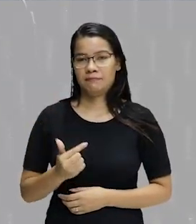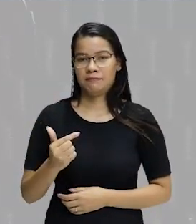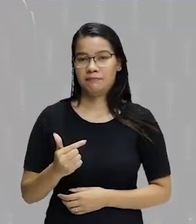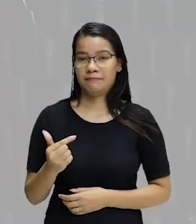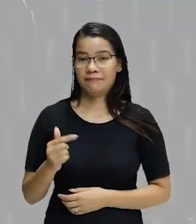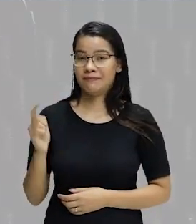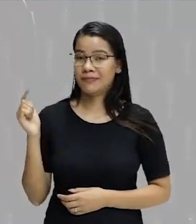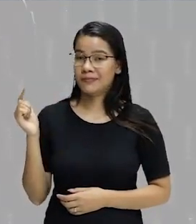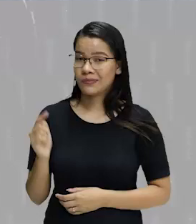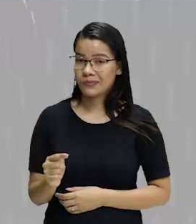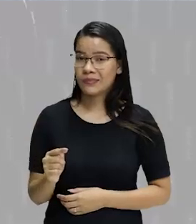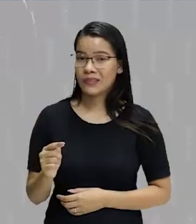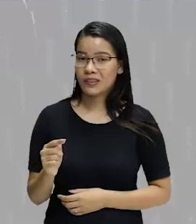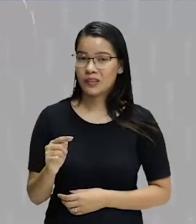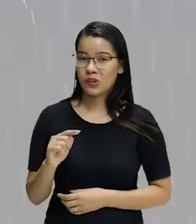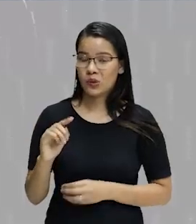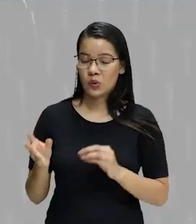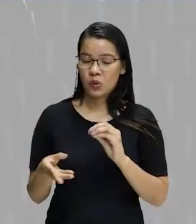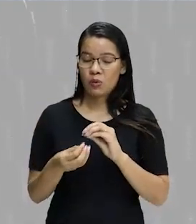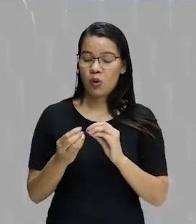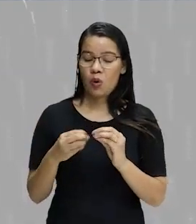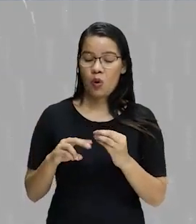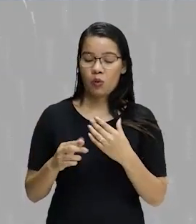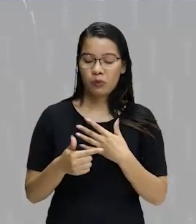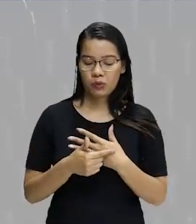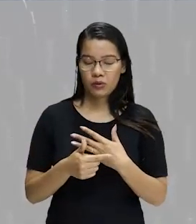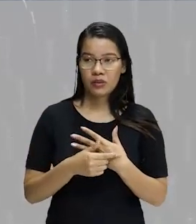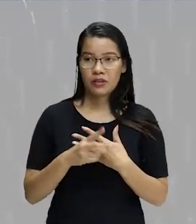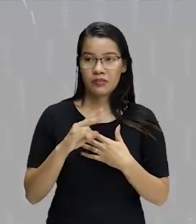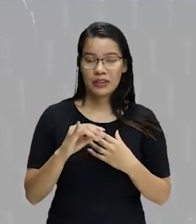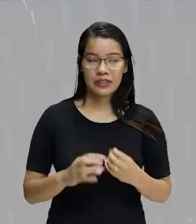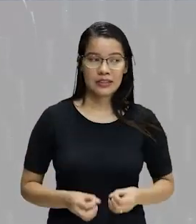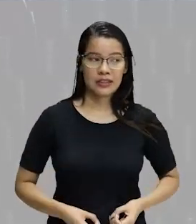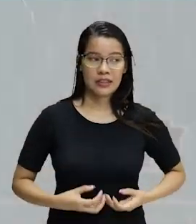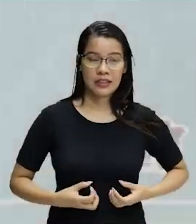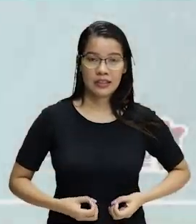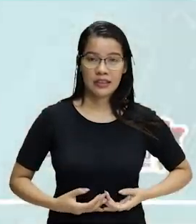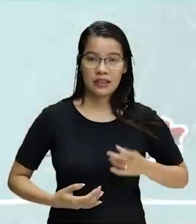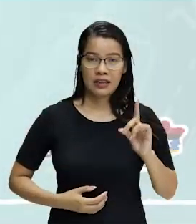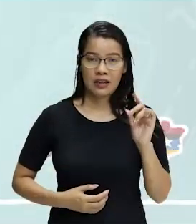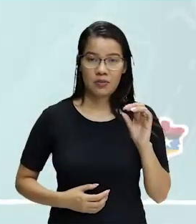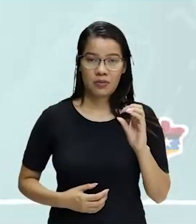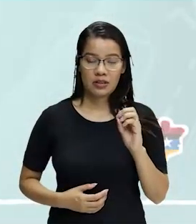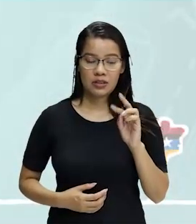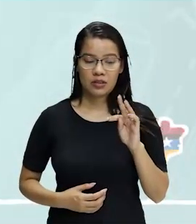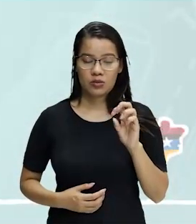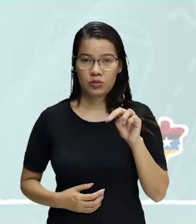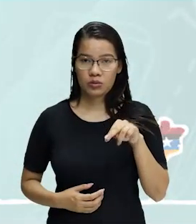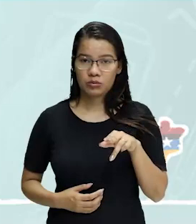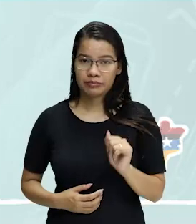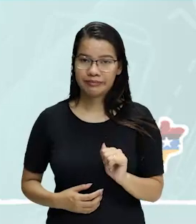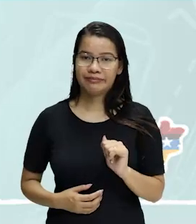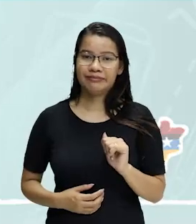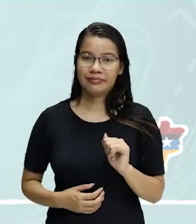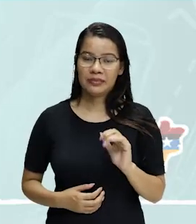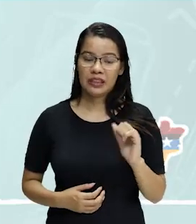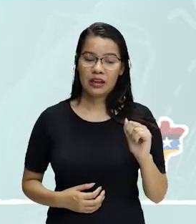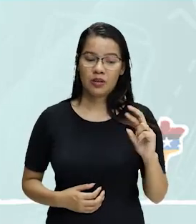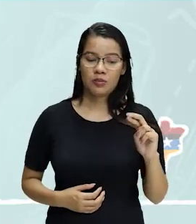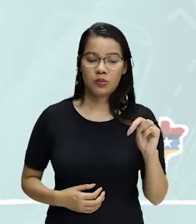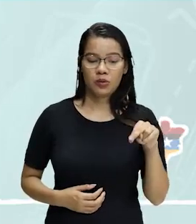turminha, o composto, a função que vai ser gerada vai ser uma cetona.